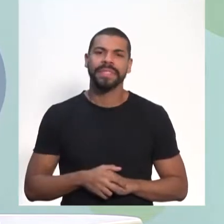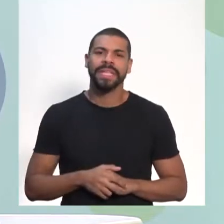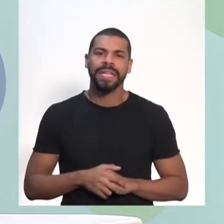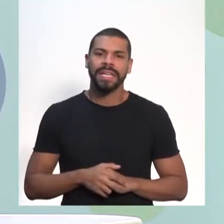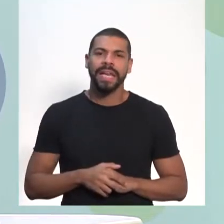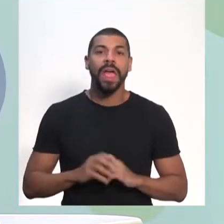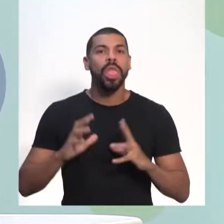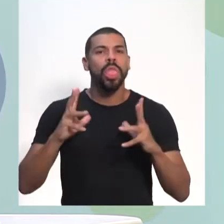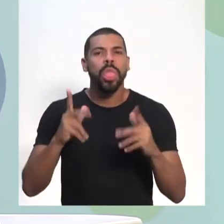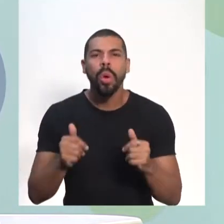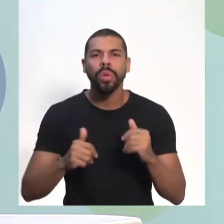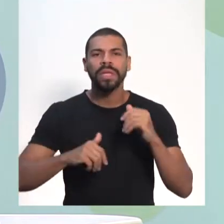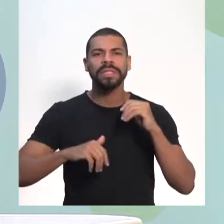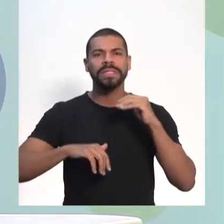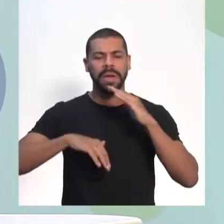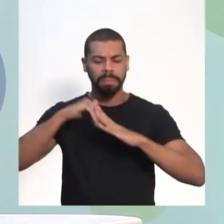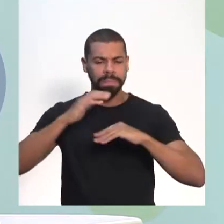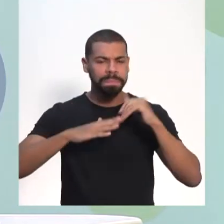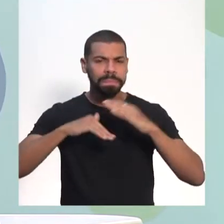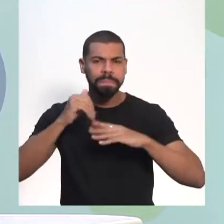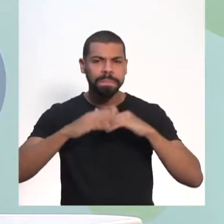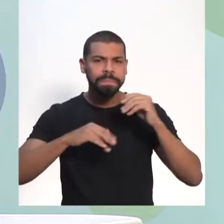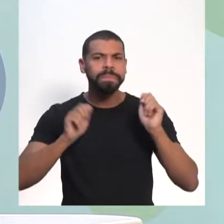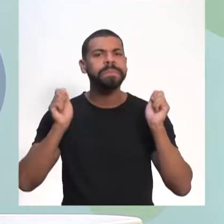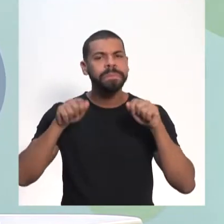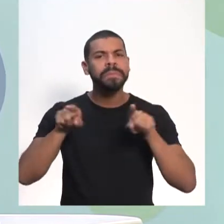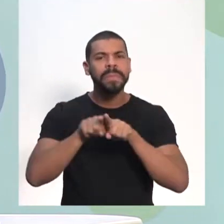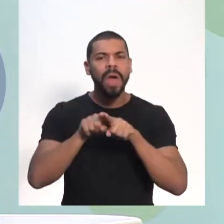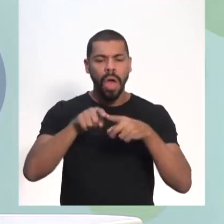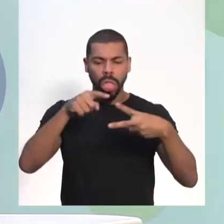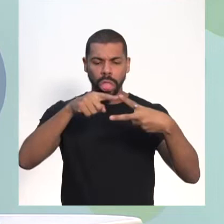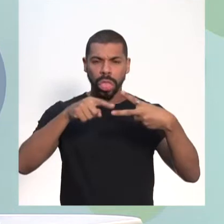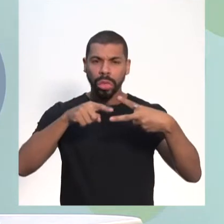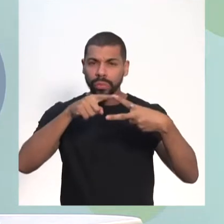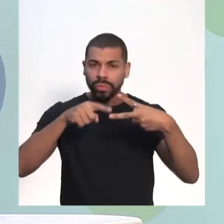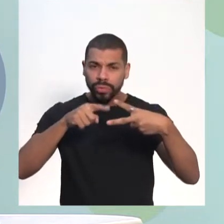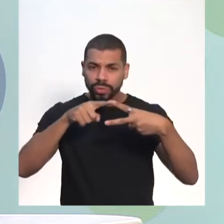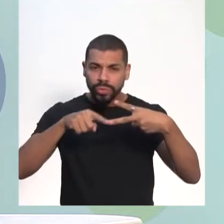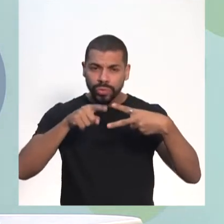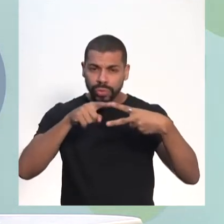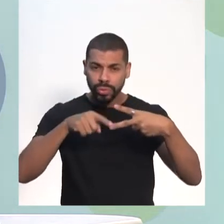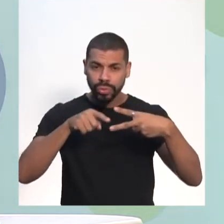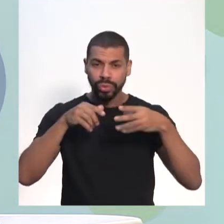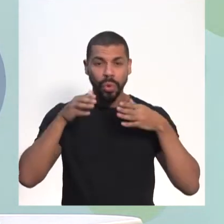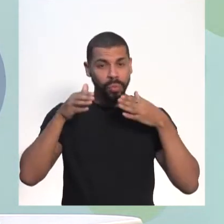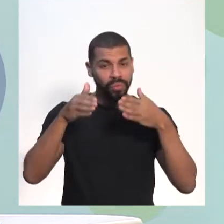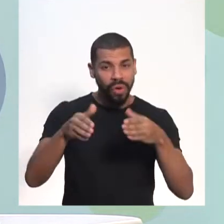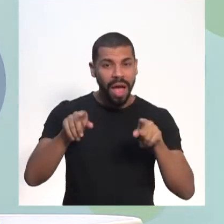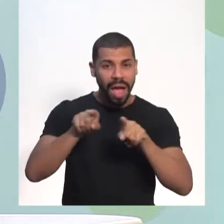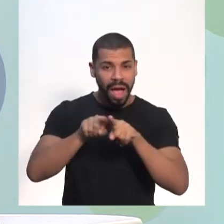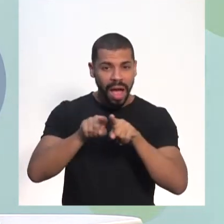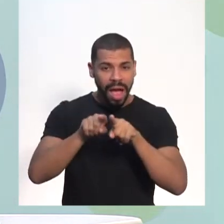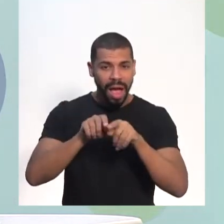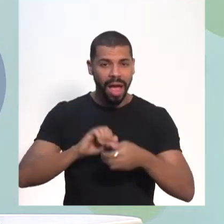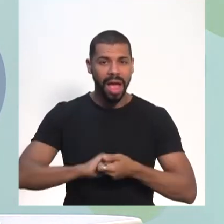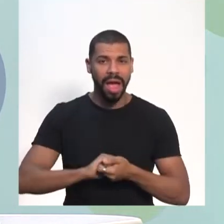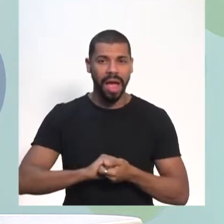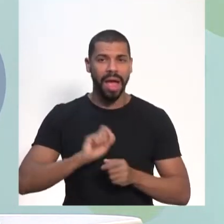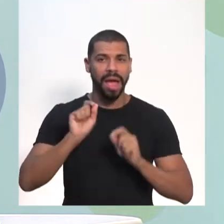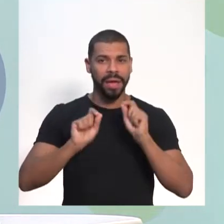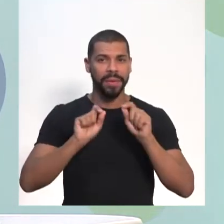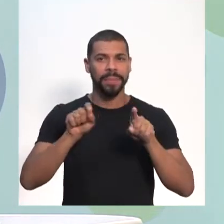verdade, todas as áreas, né? São 2 habilidades interessantes nesse sentido da formação integral mesmo, Mariana.